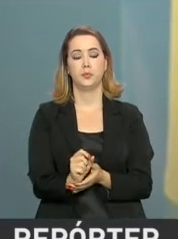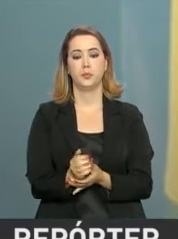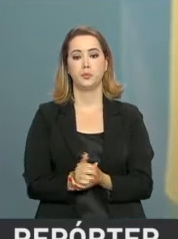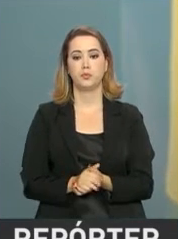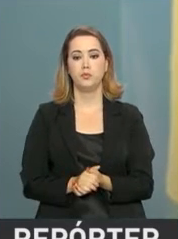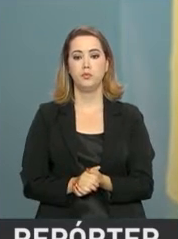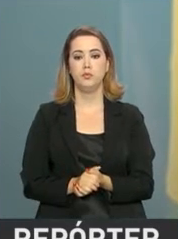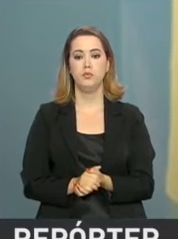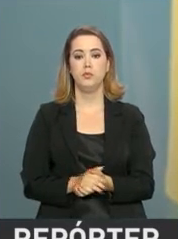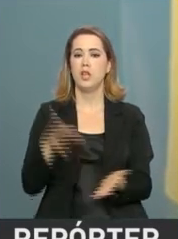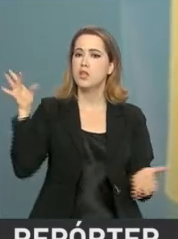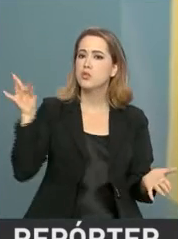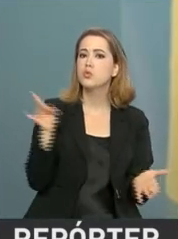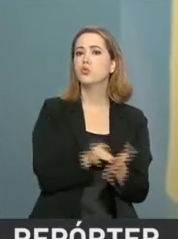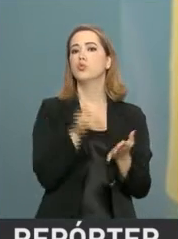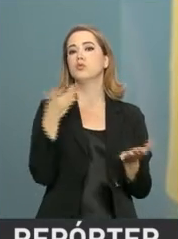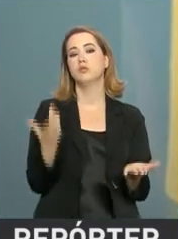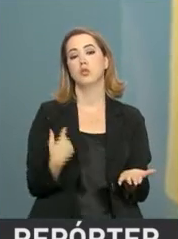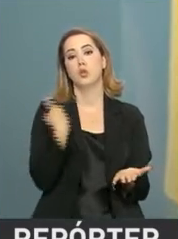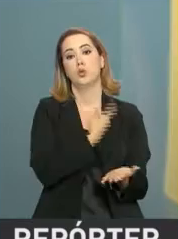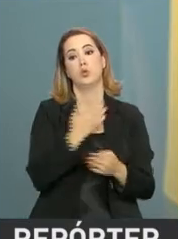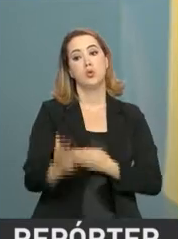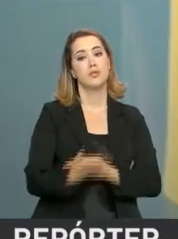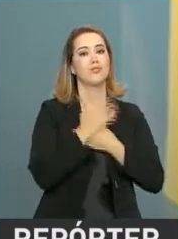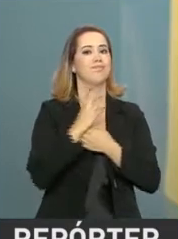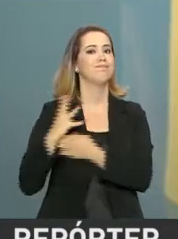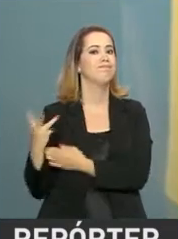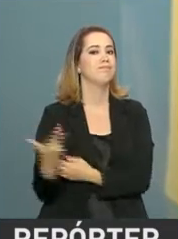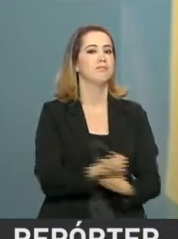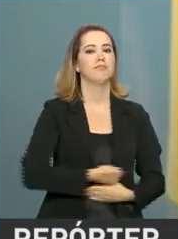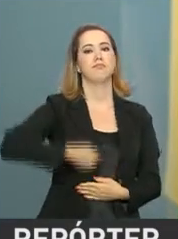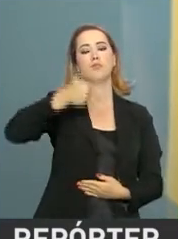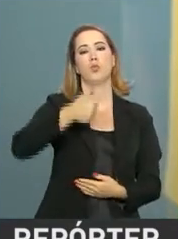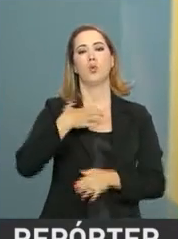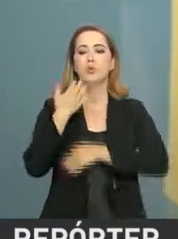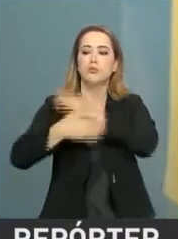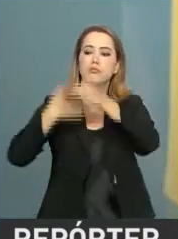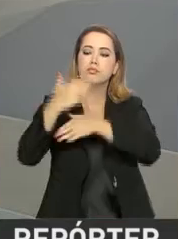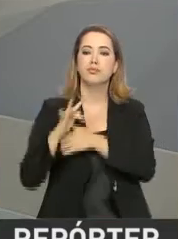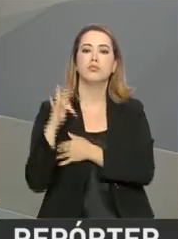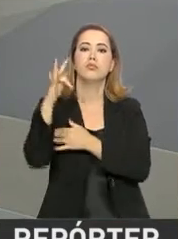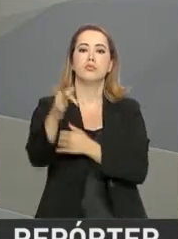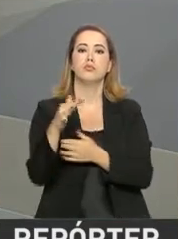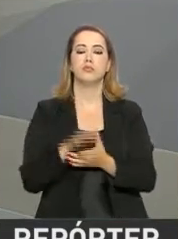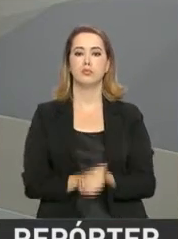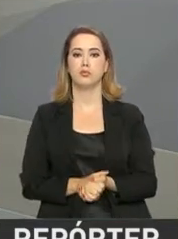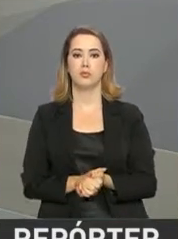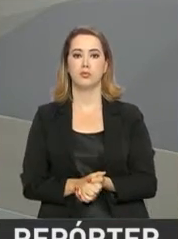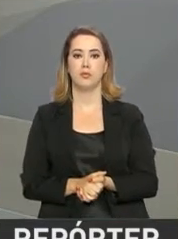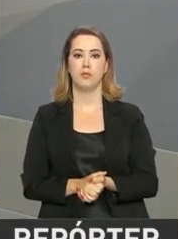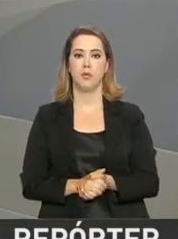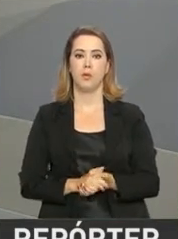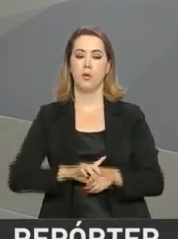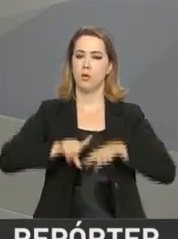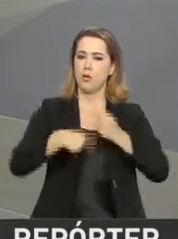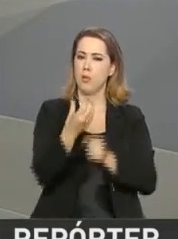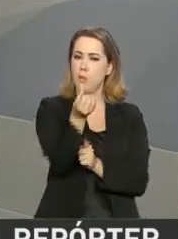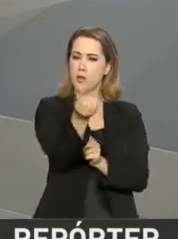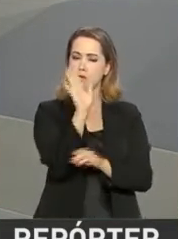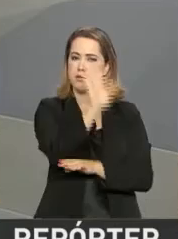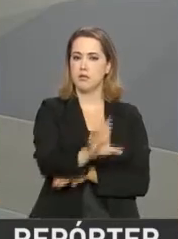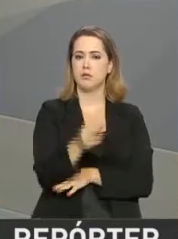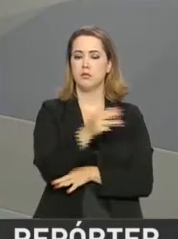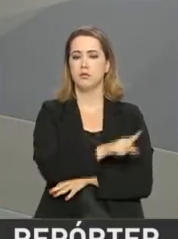na verdade vai nos auxiliar monte cimo nos próximos tempos e logo mais às seis da tarde